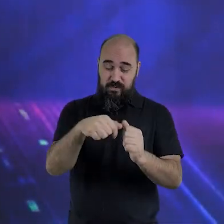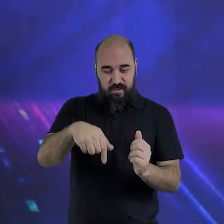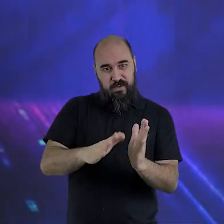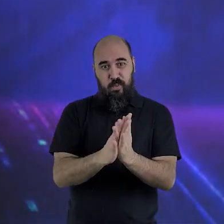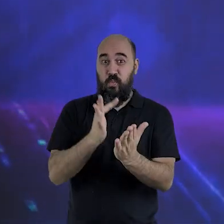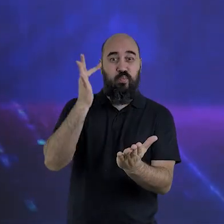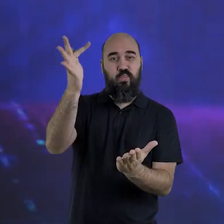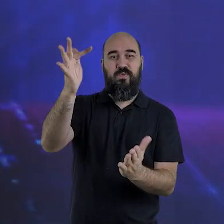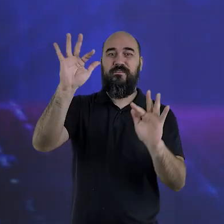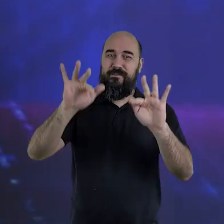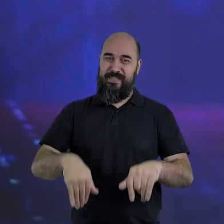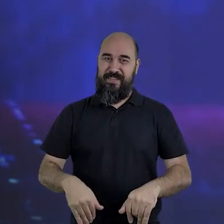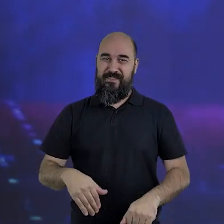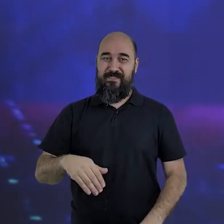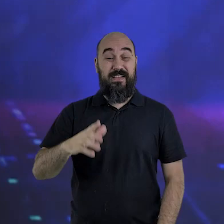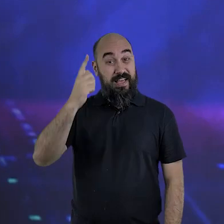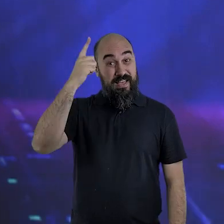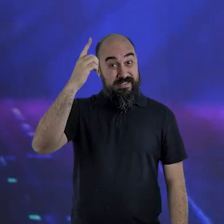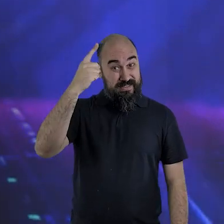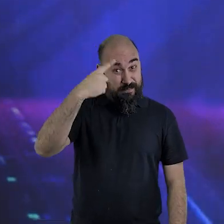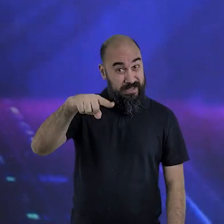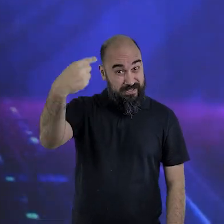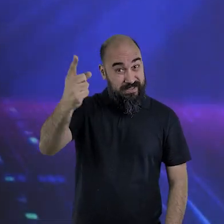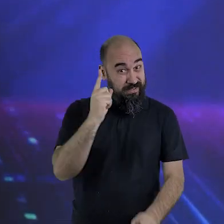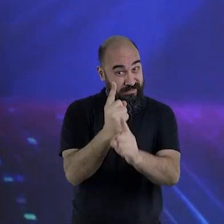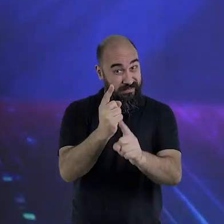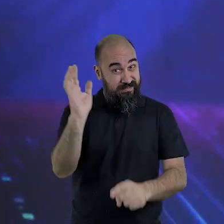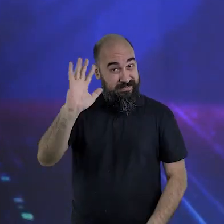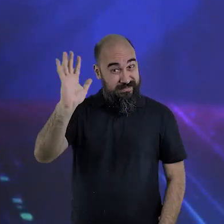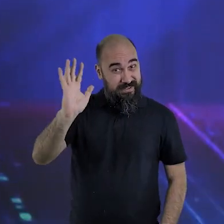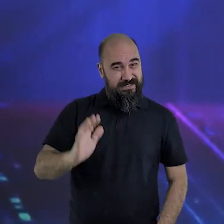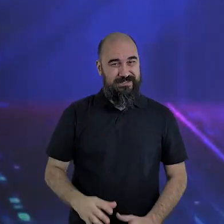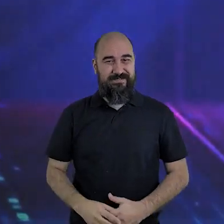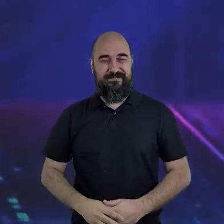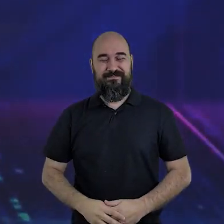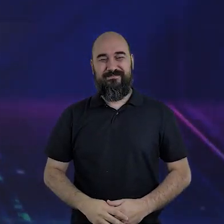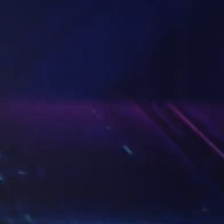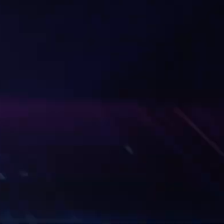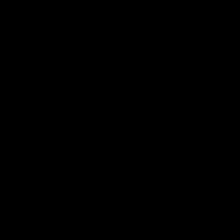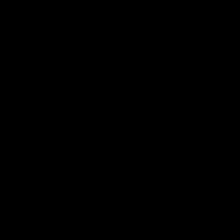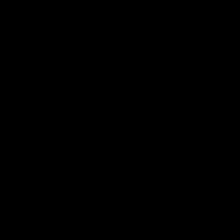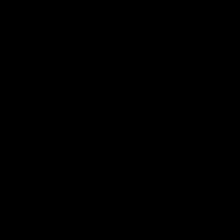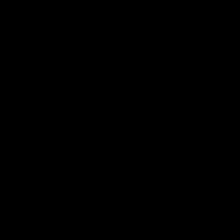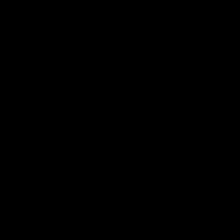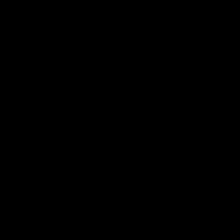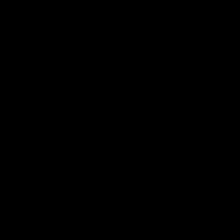termina agora. A gente se vê aqui na Novo Tempo, o canal da Esperança. Bênçãos, até mais.